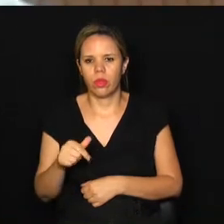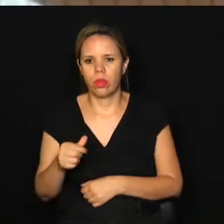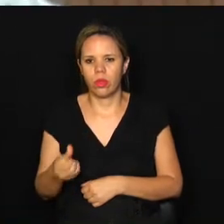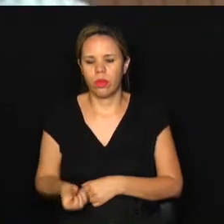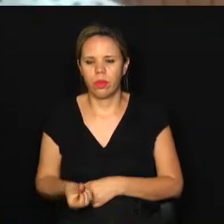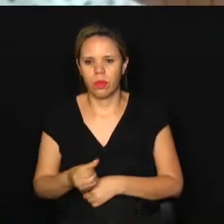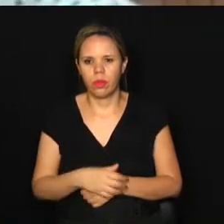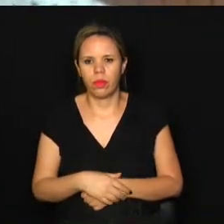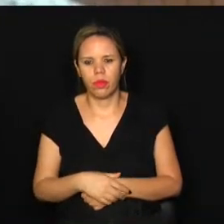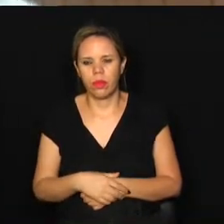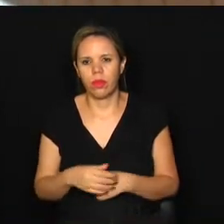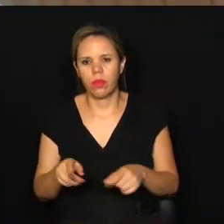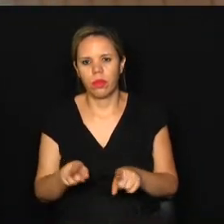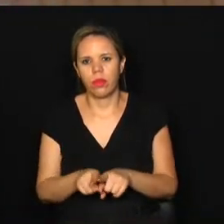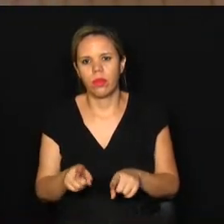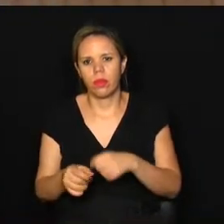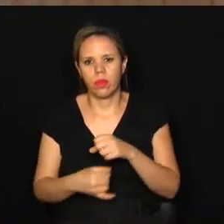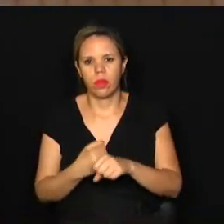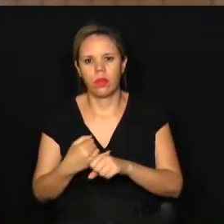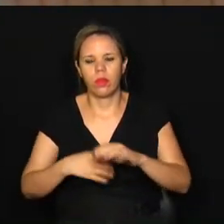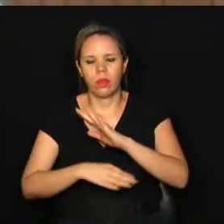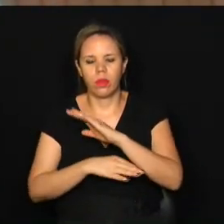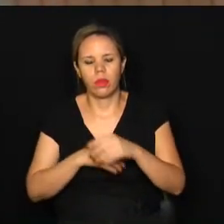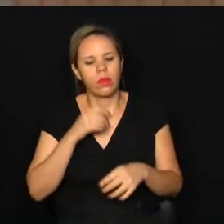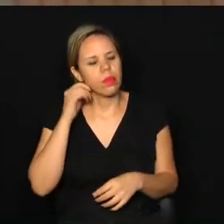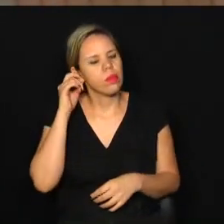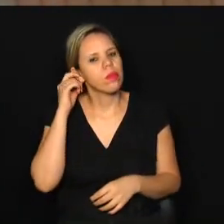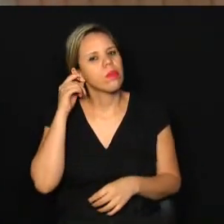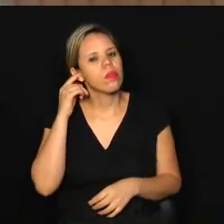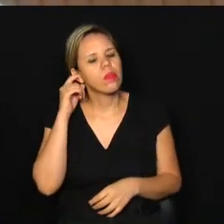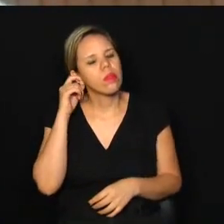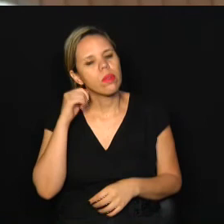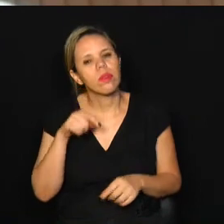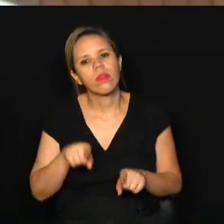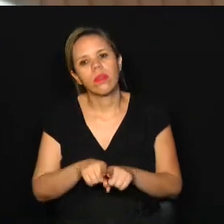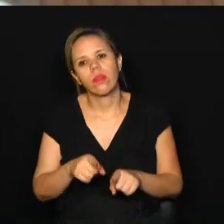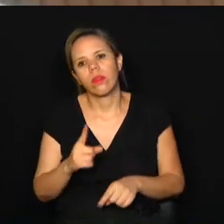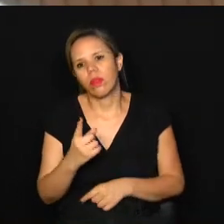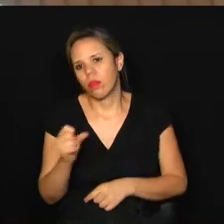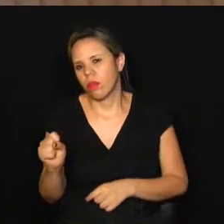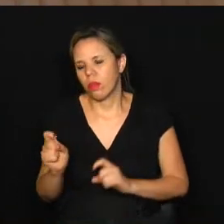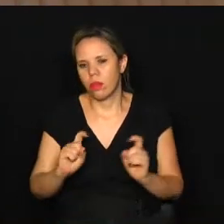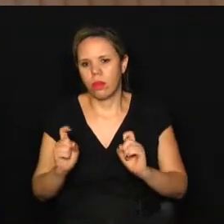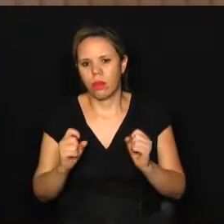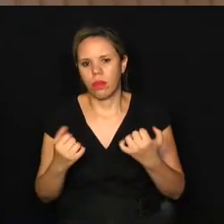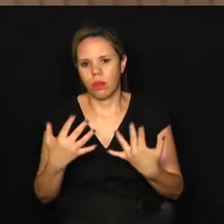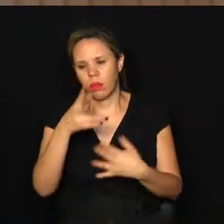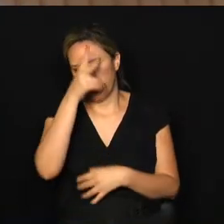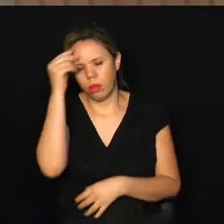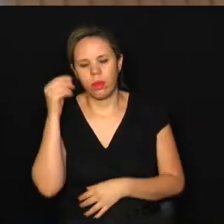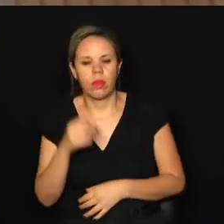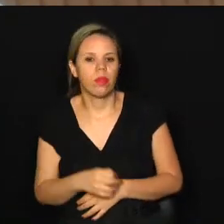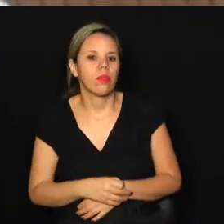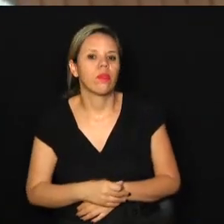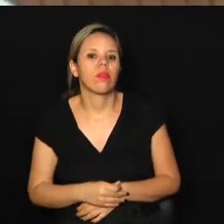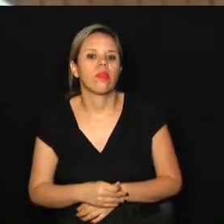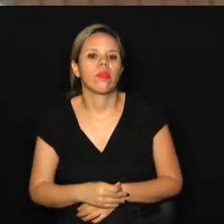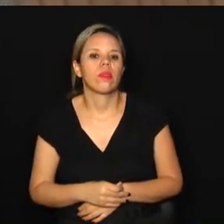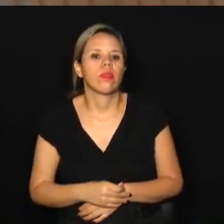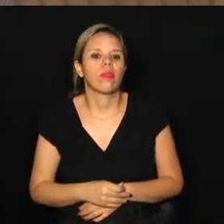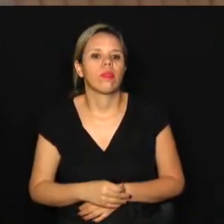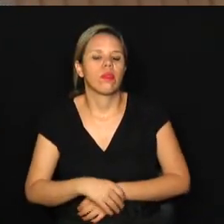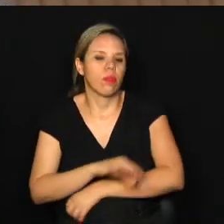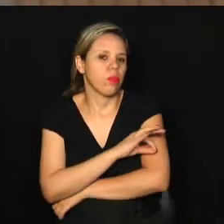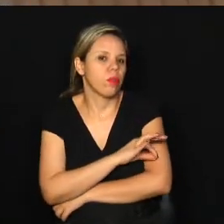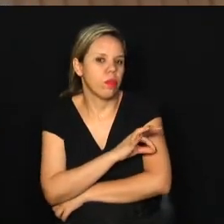978-293776 e também pelo site da Câmara Municipal de Campinas. Estamos aqui na 18ª audiência pública, onde o Poder